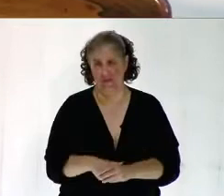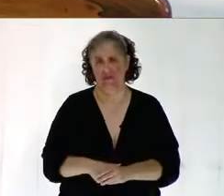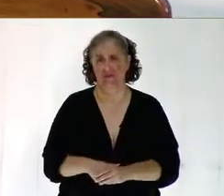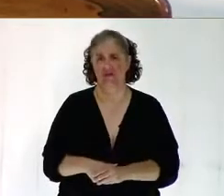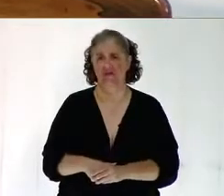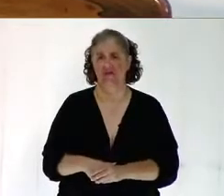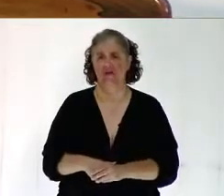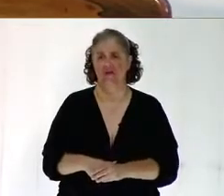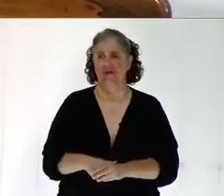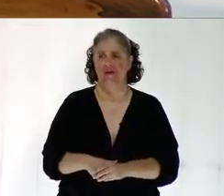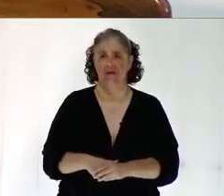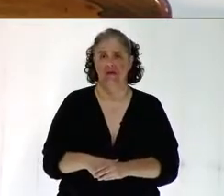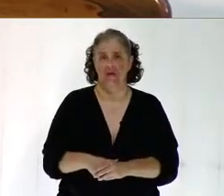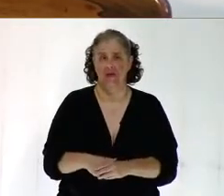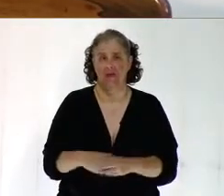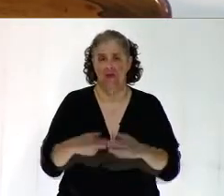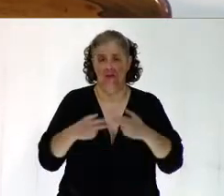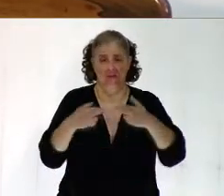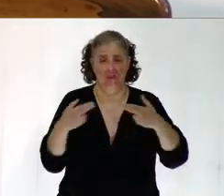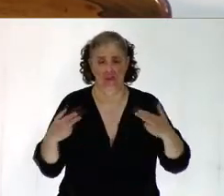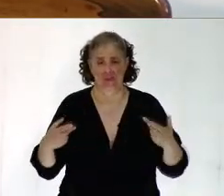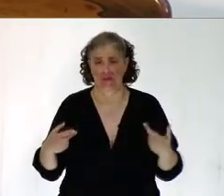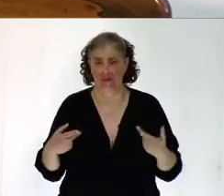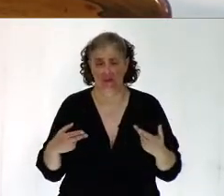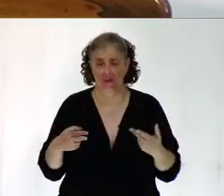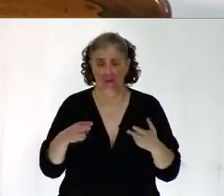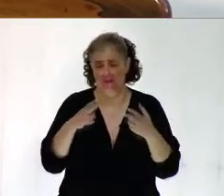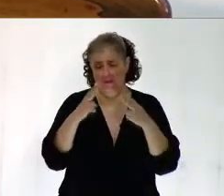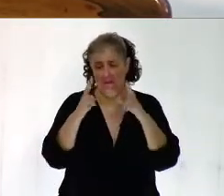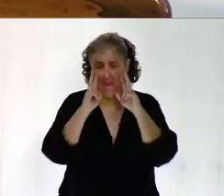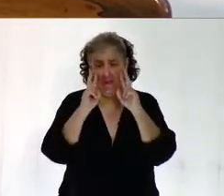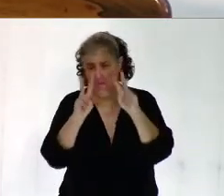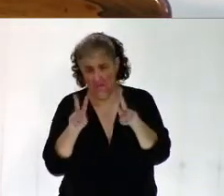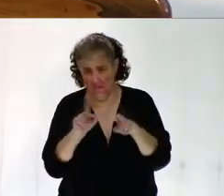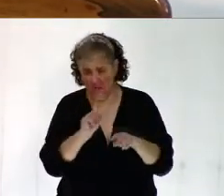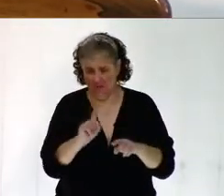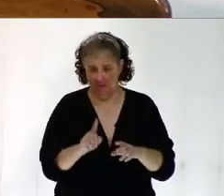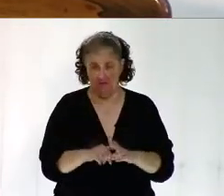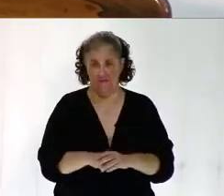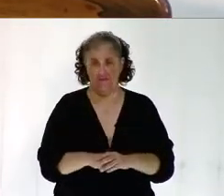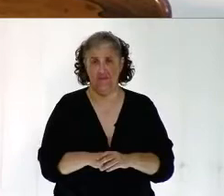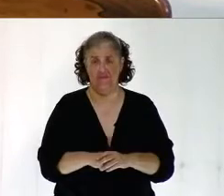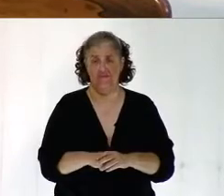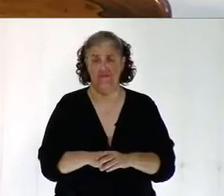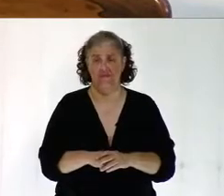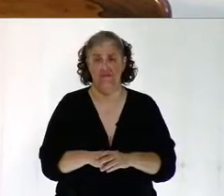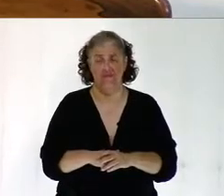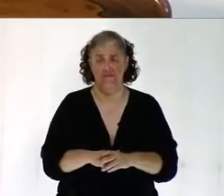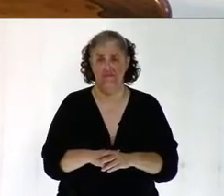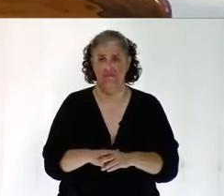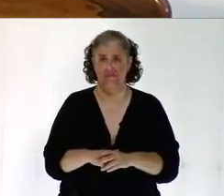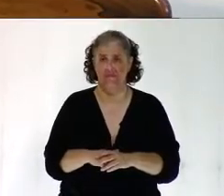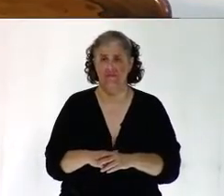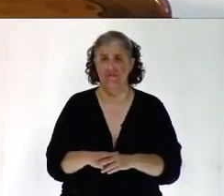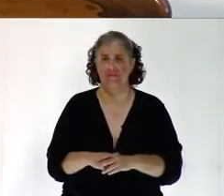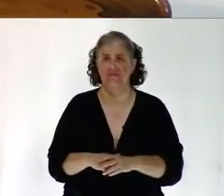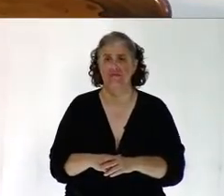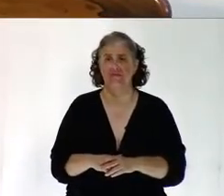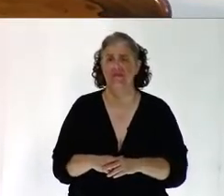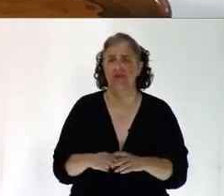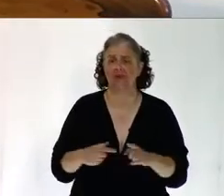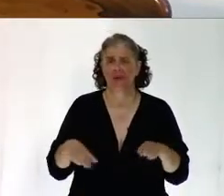coisas que não vivo eu acho que até seria fácil mas quem não é atentado bom